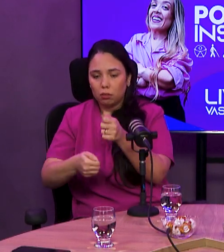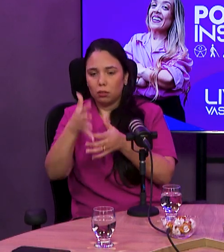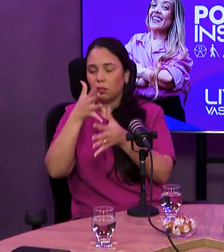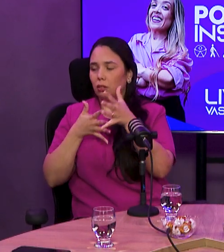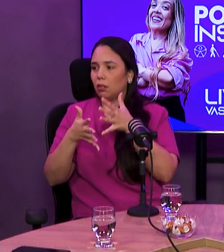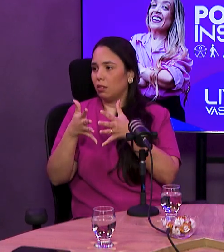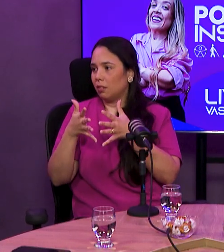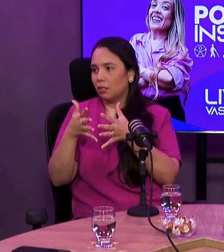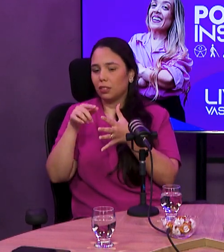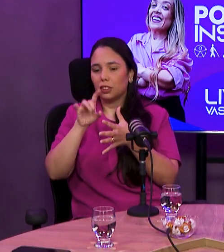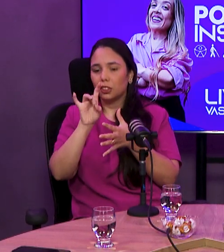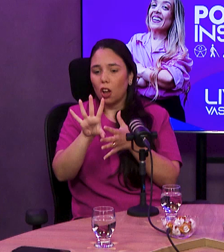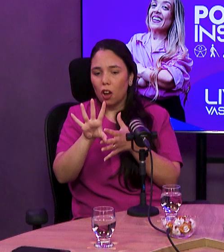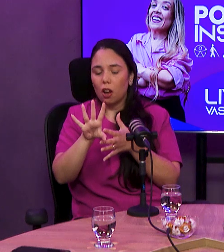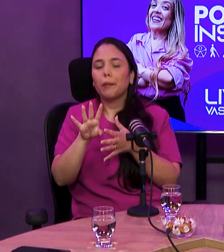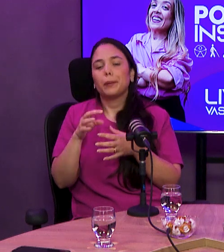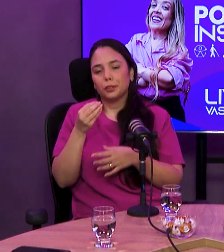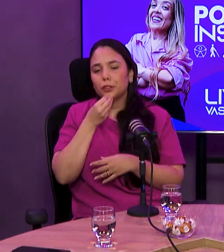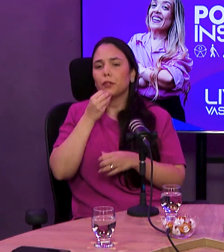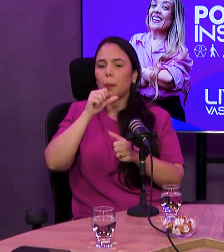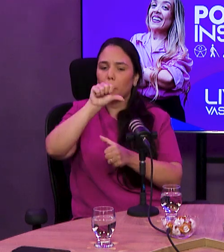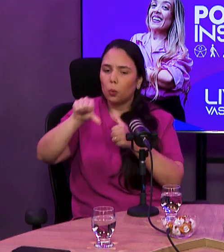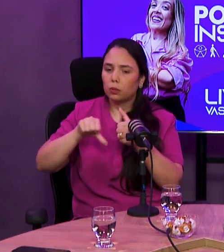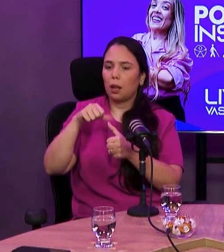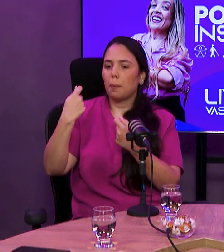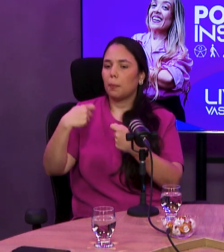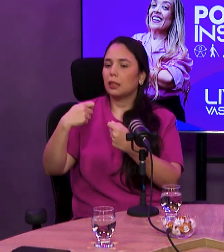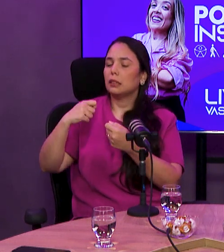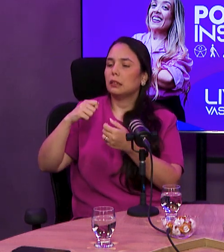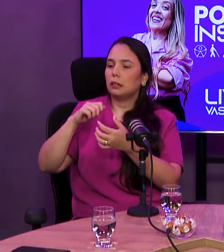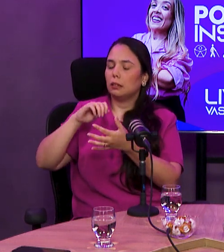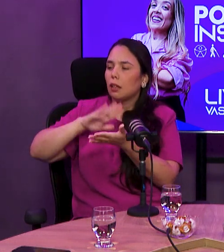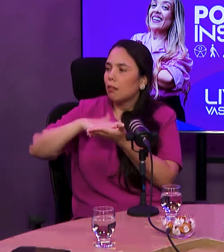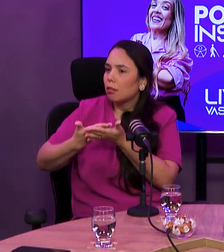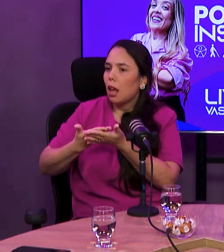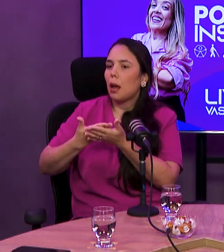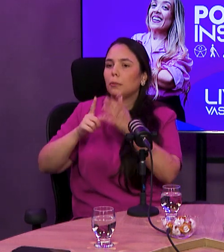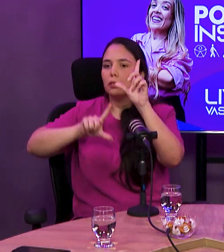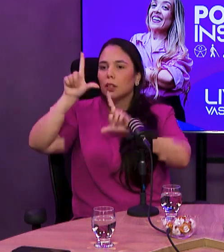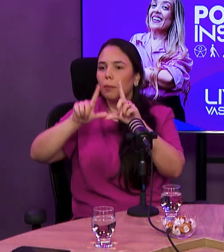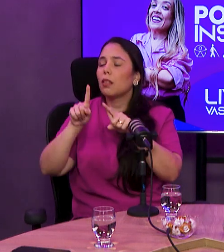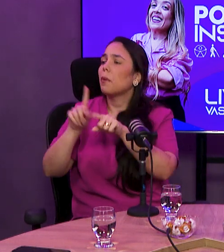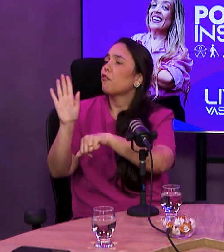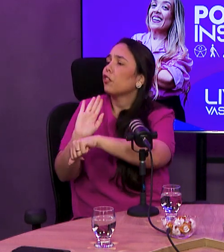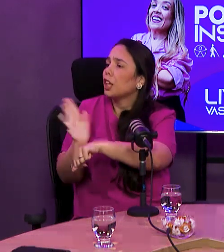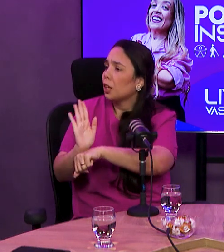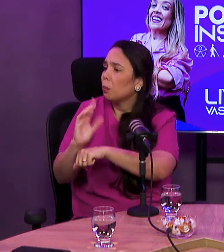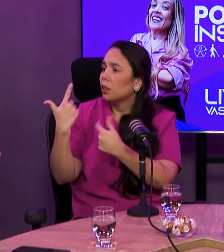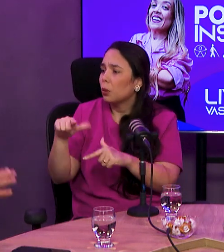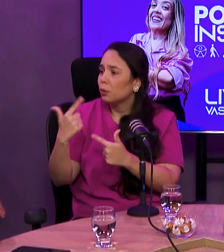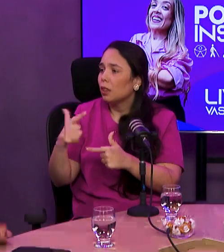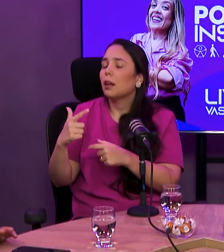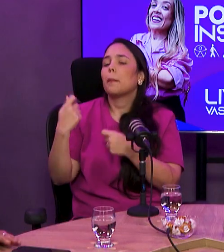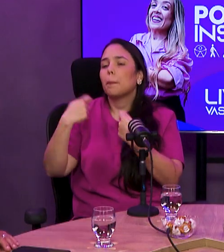Então, como a gente deveria mudar isso, né? Para ter esse intérprete em todos os filmes, canais, programas de TV, que é isso que a gente mais quer, deixar